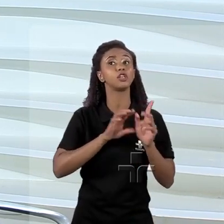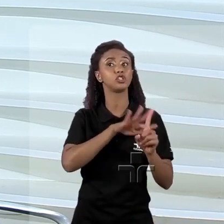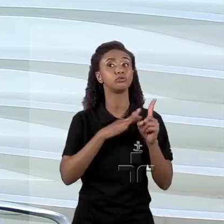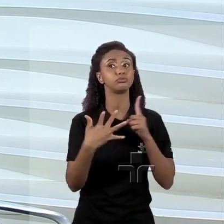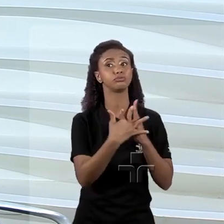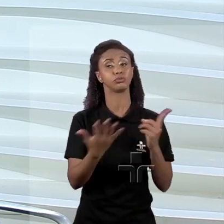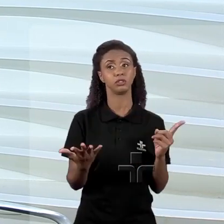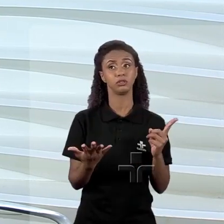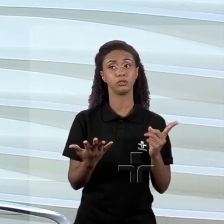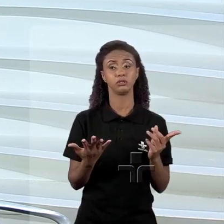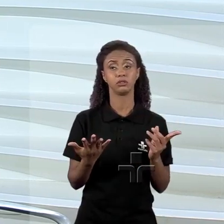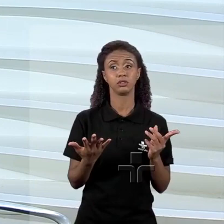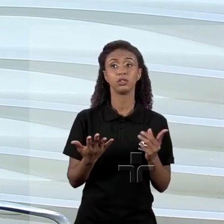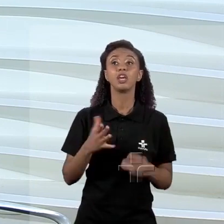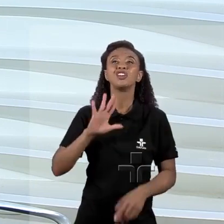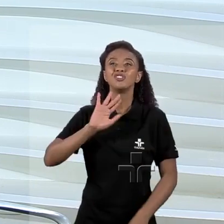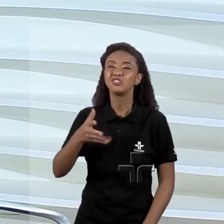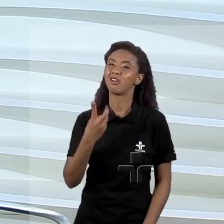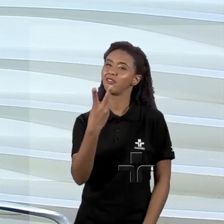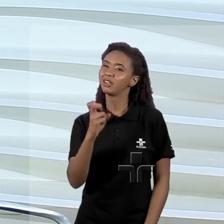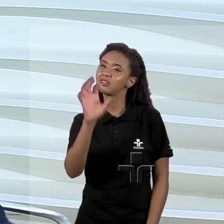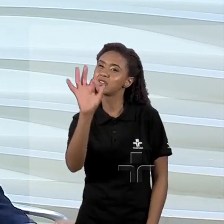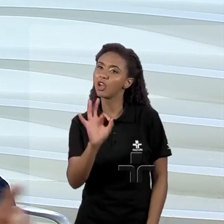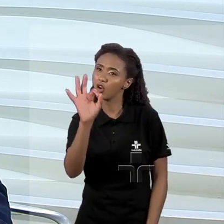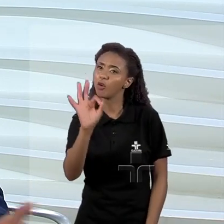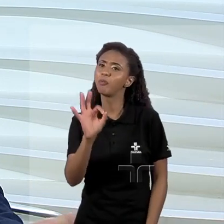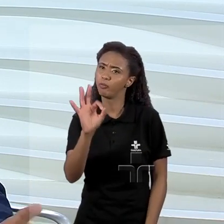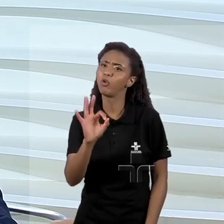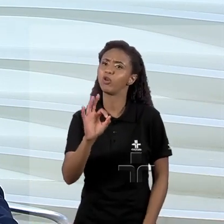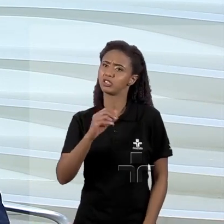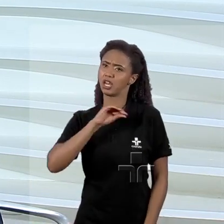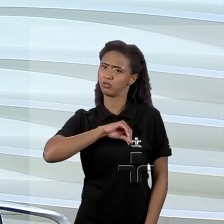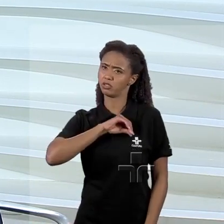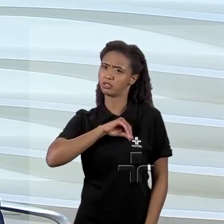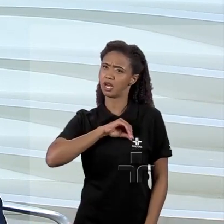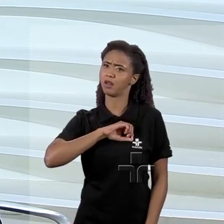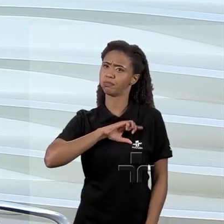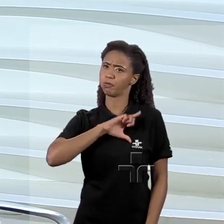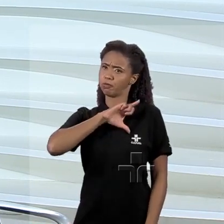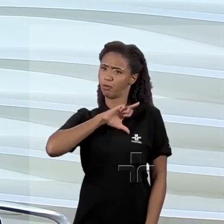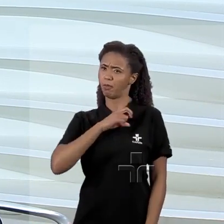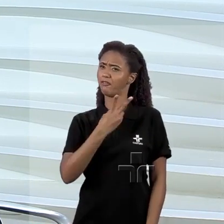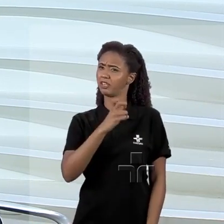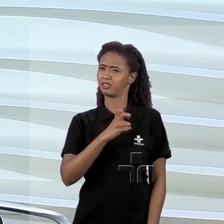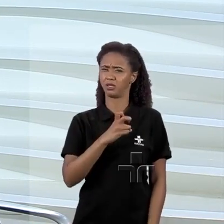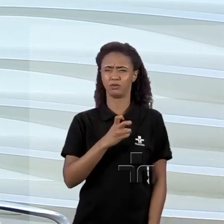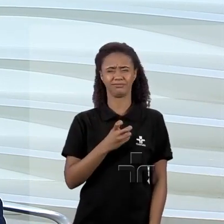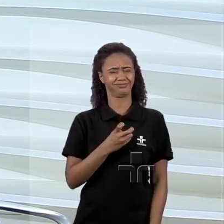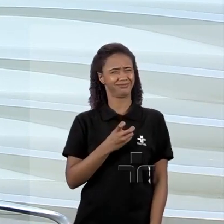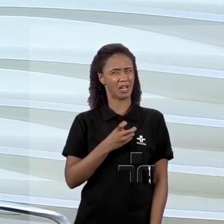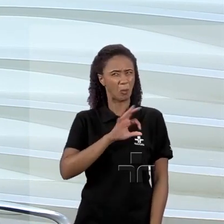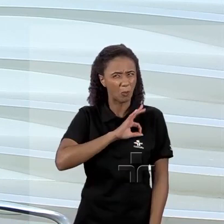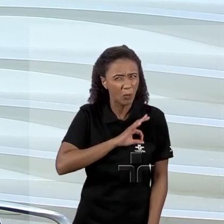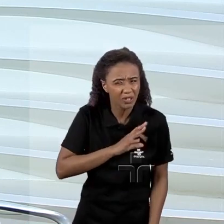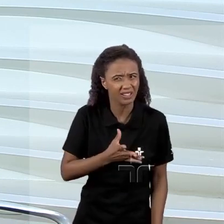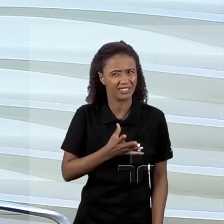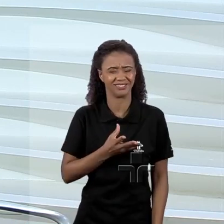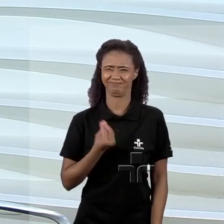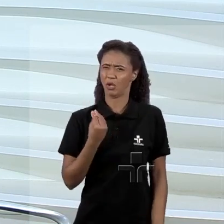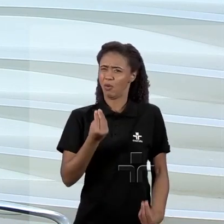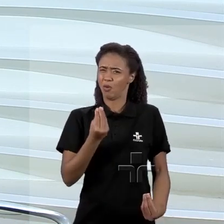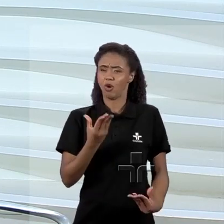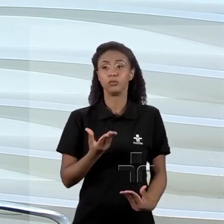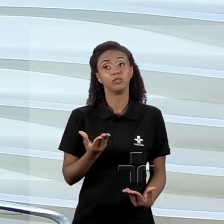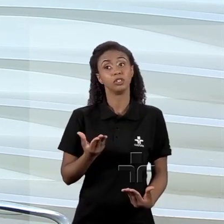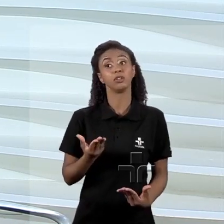os 25% que ele diz que vai dar de aumento aos policiais militares. Não há isso na peça levada à Assembleia pelo governo do